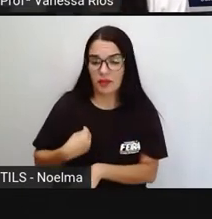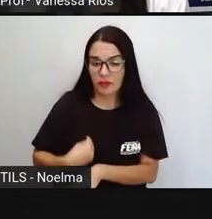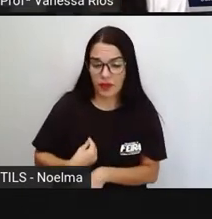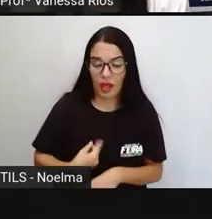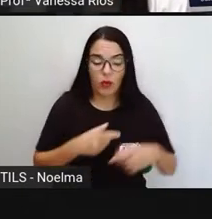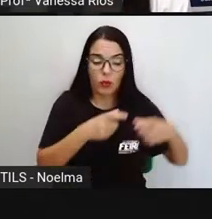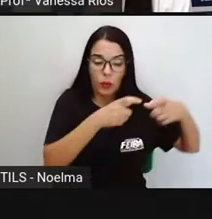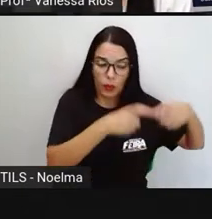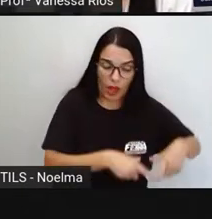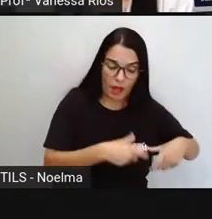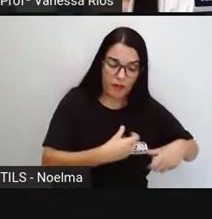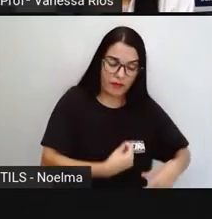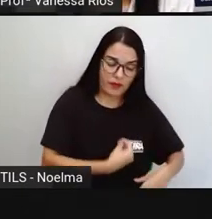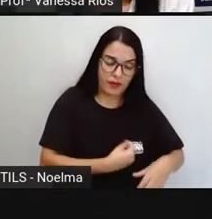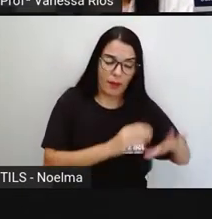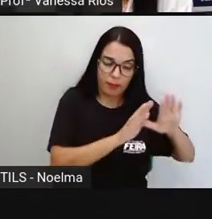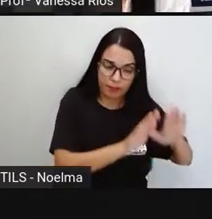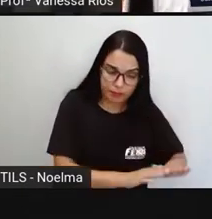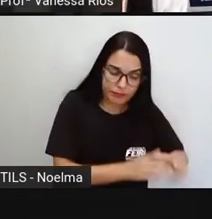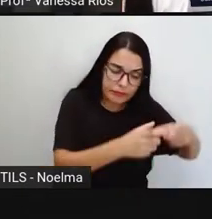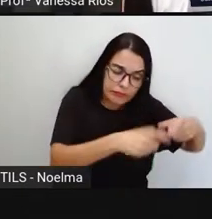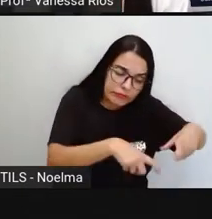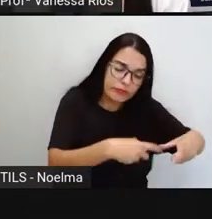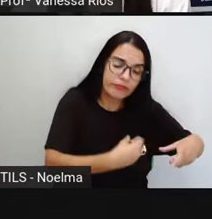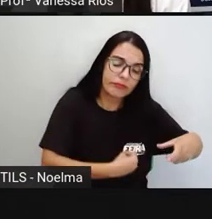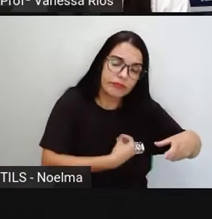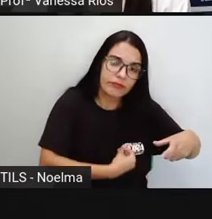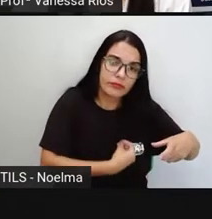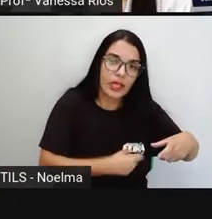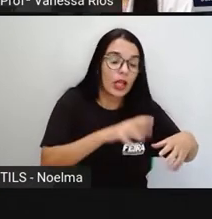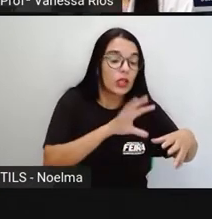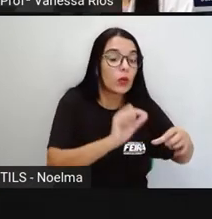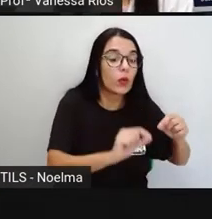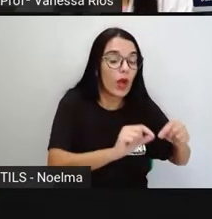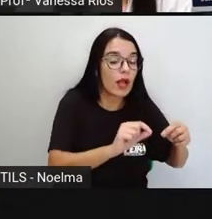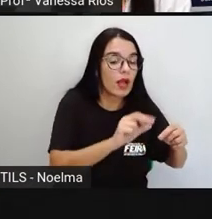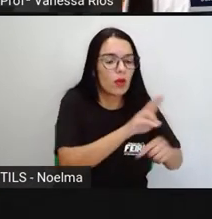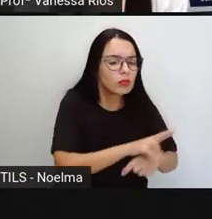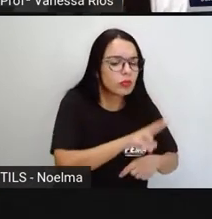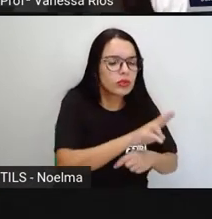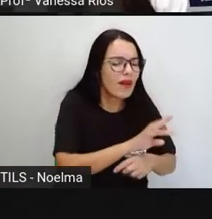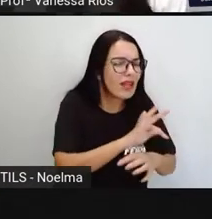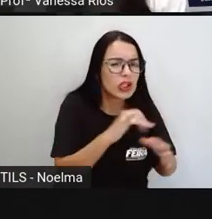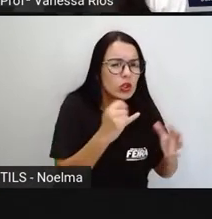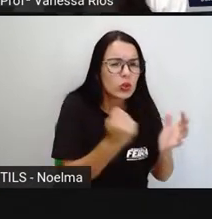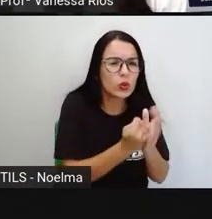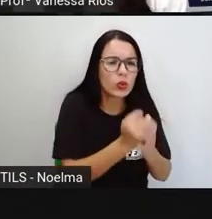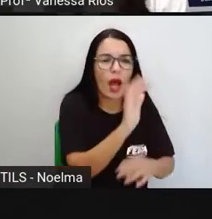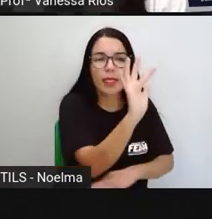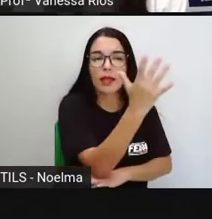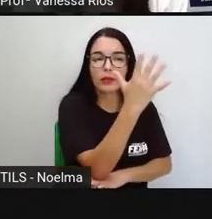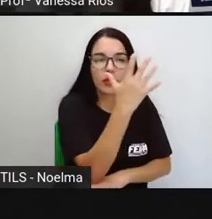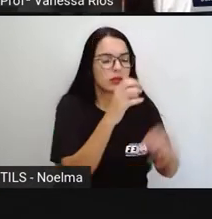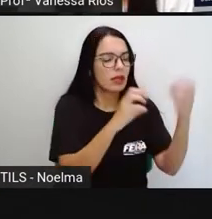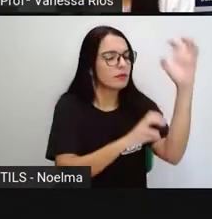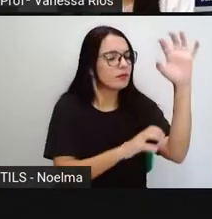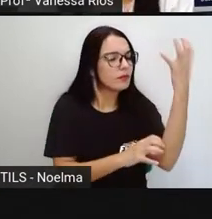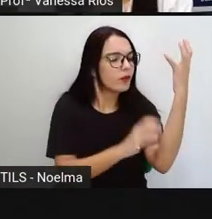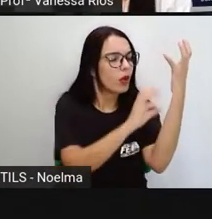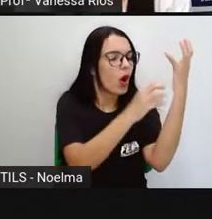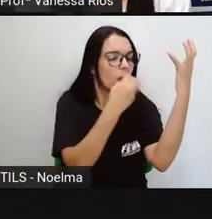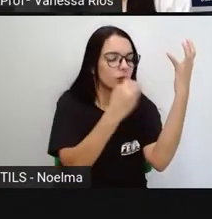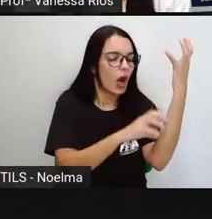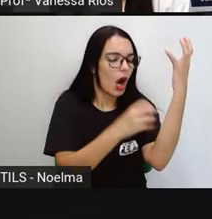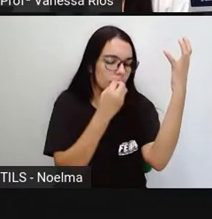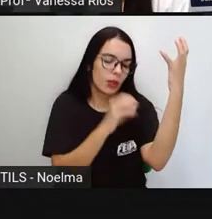determinado lugar, um determinado espaço, retirando ali do meio ambiente, da natureza, aquilo que eles podiam